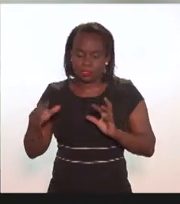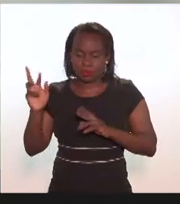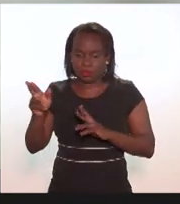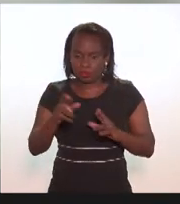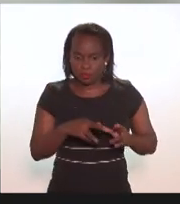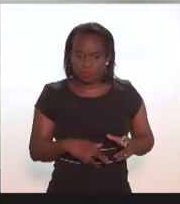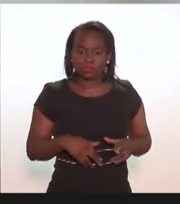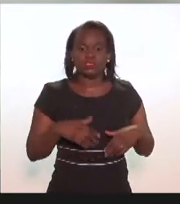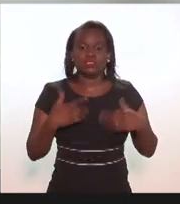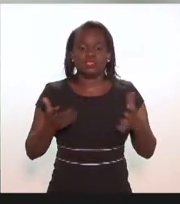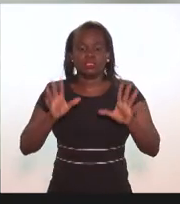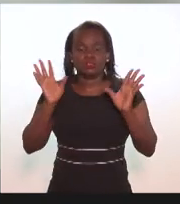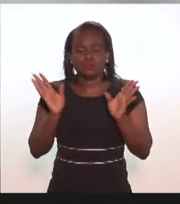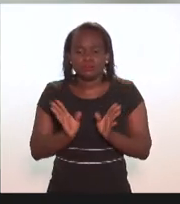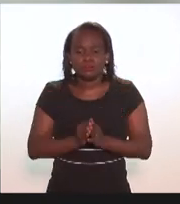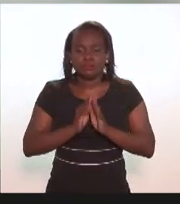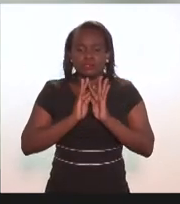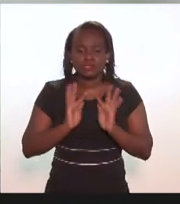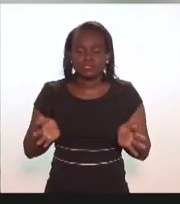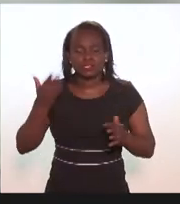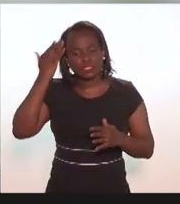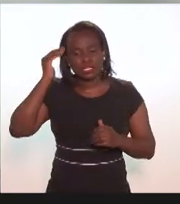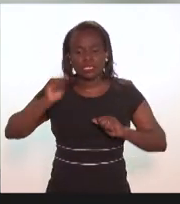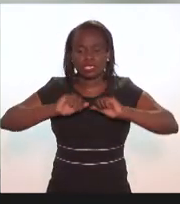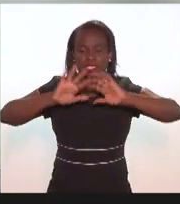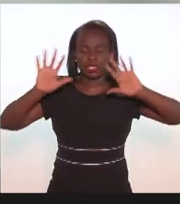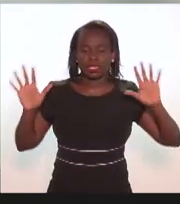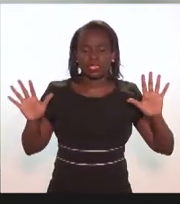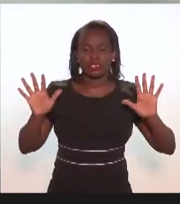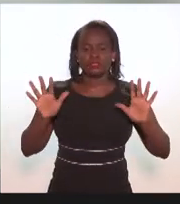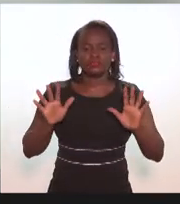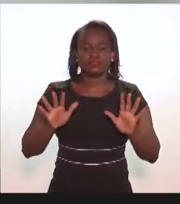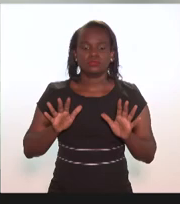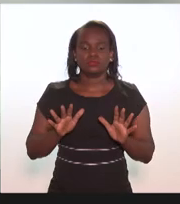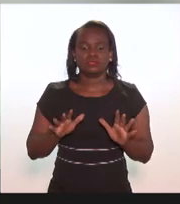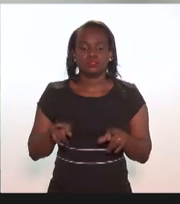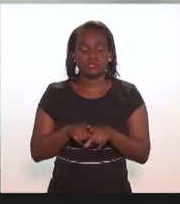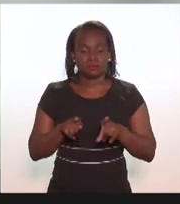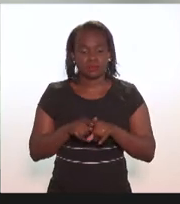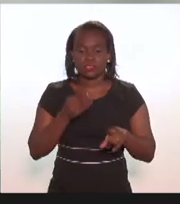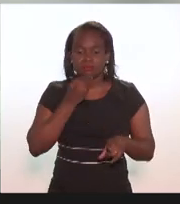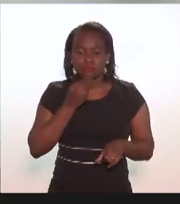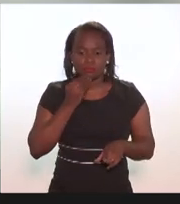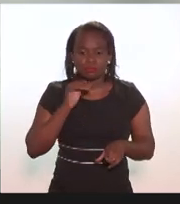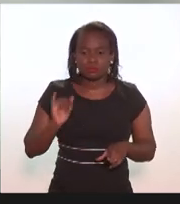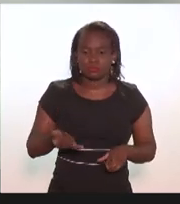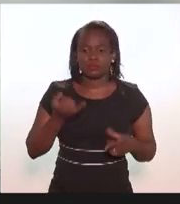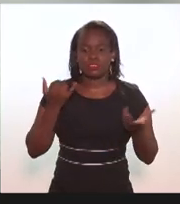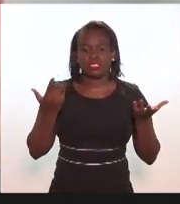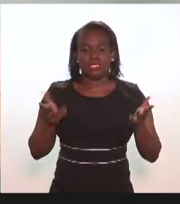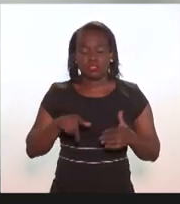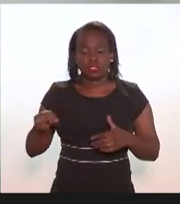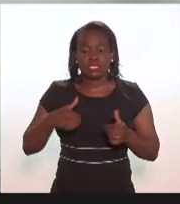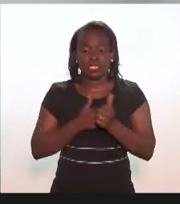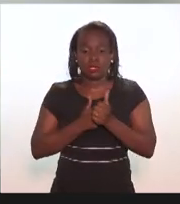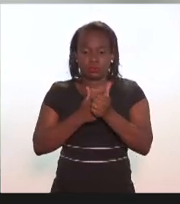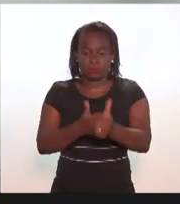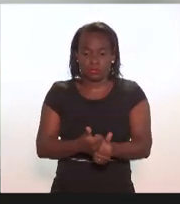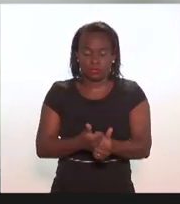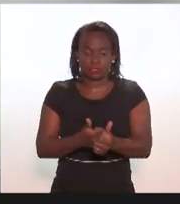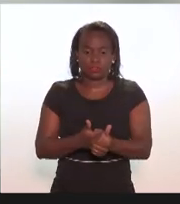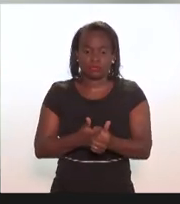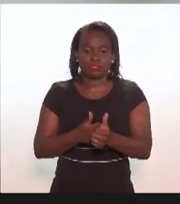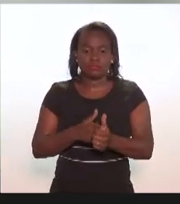estão bastante sintéticas, elucidativas e oportunas para que a gente acompanhe, né,